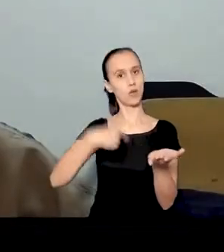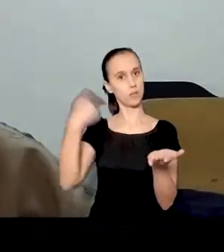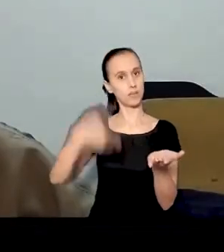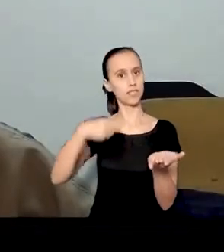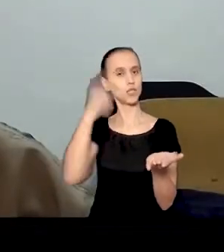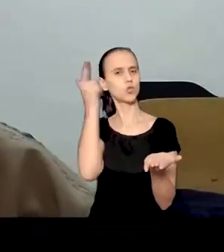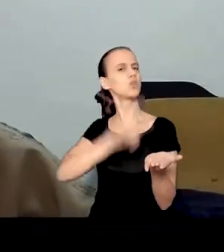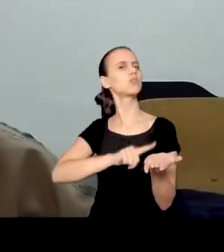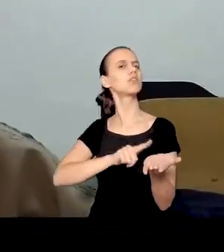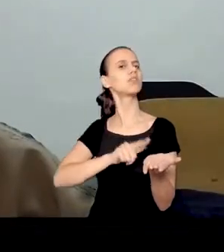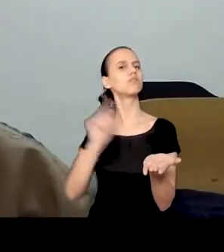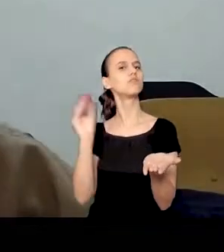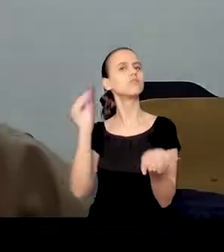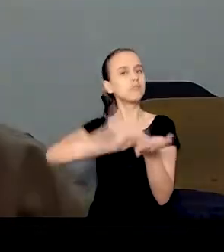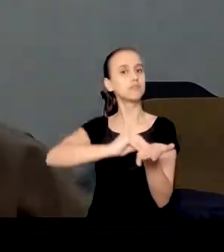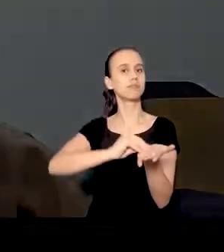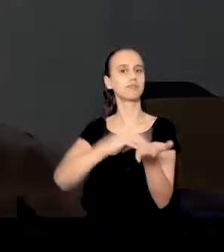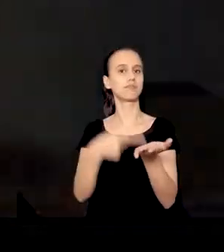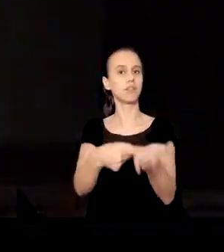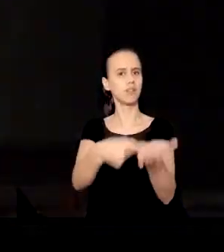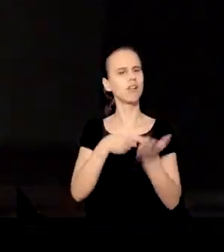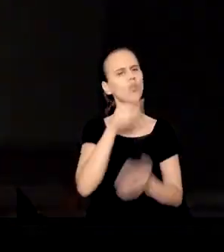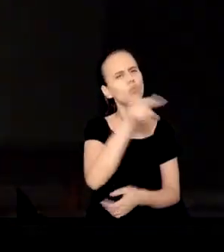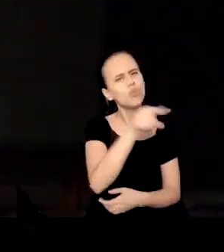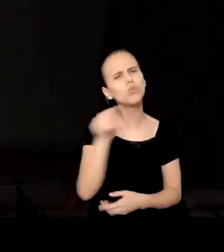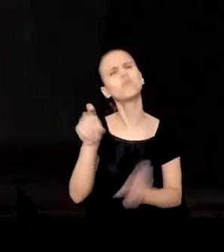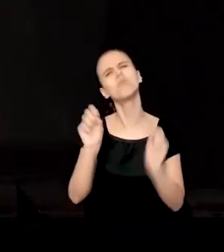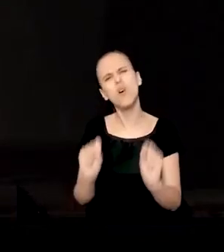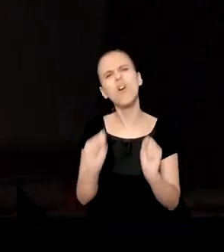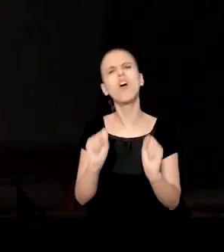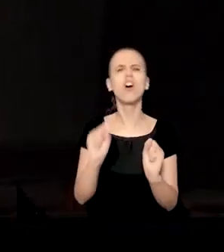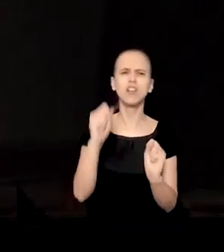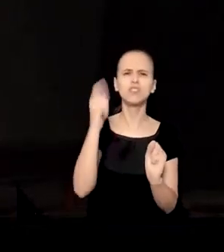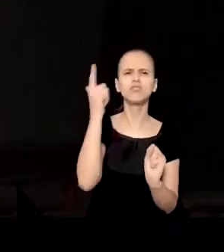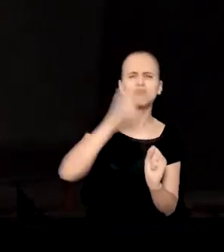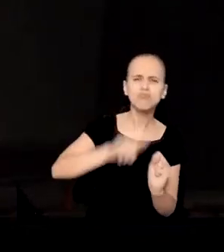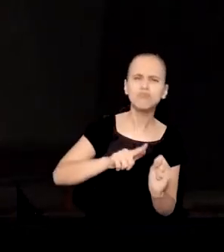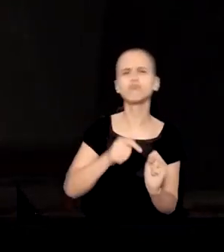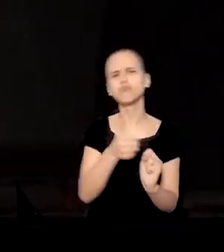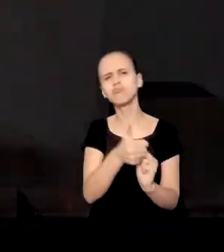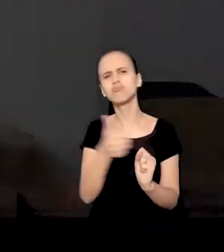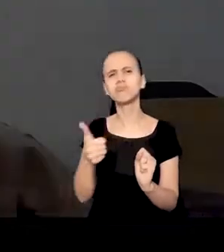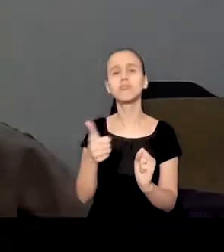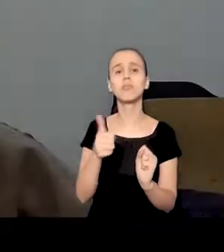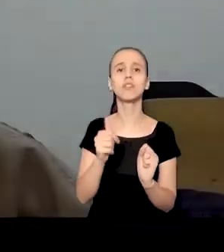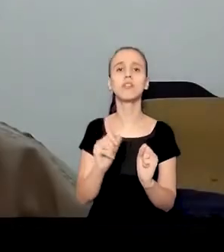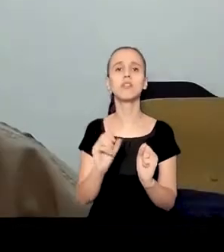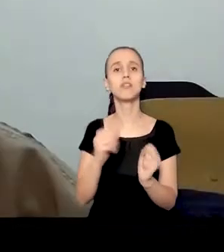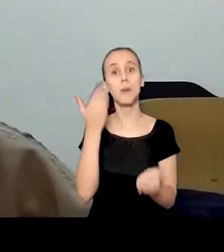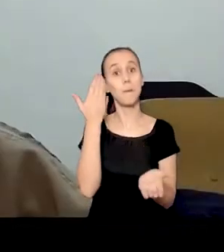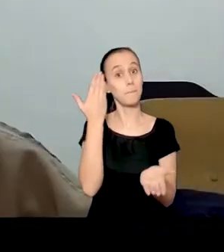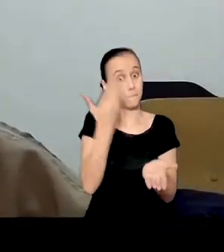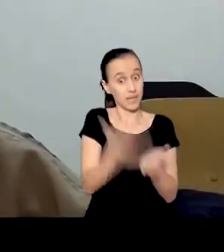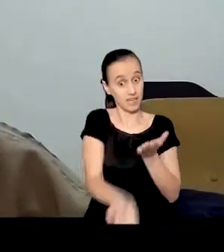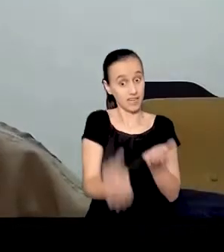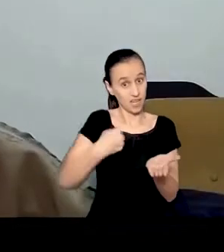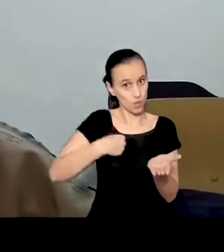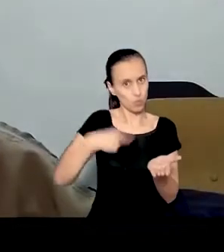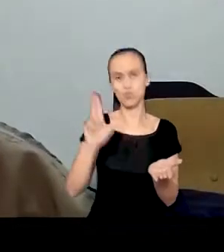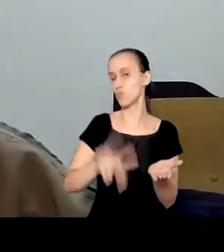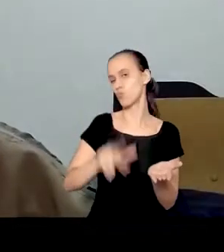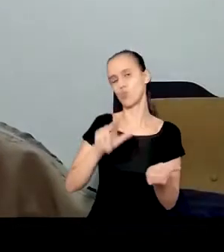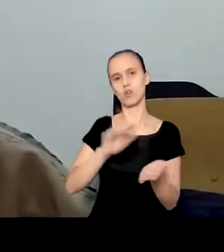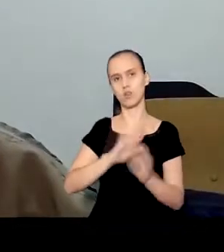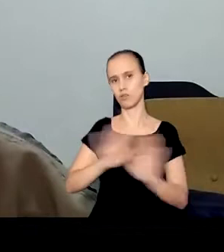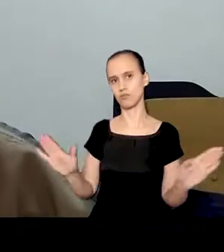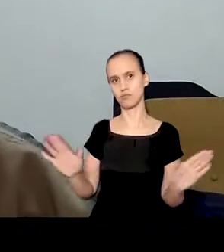ela passa por esse ganho individual, ainda que eu reconheça que outras pessoas também tenham ganhos, que o meu ganho deva, de certa maneira, conviver